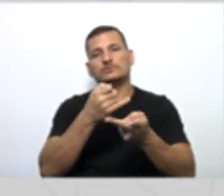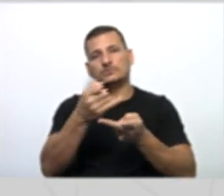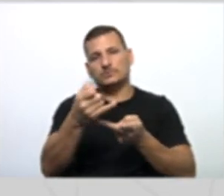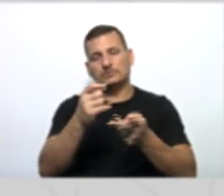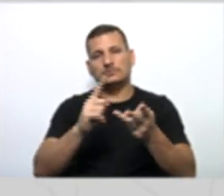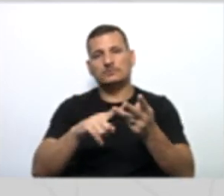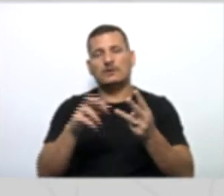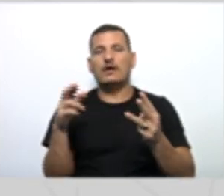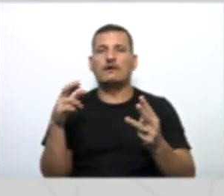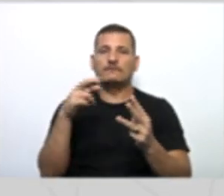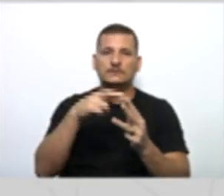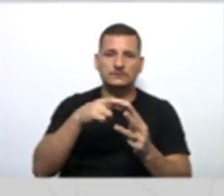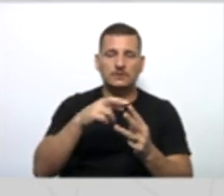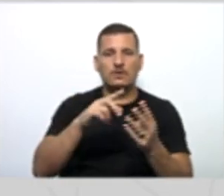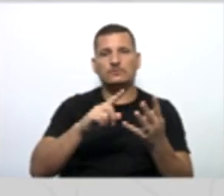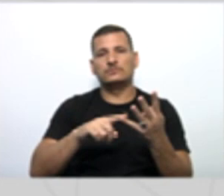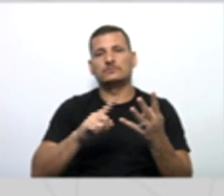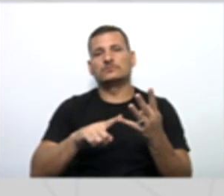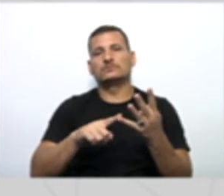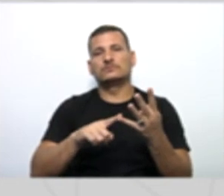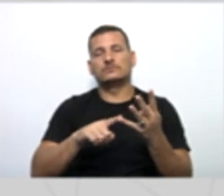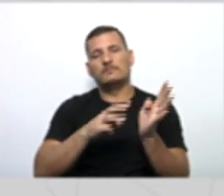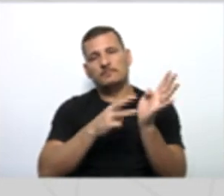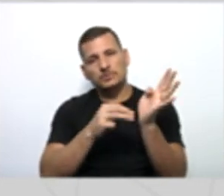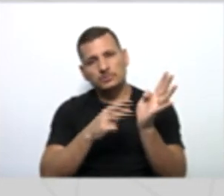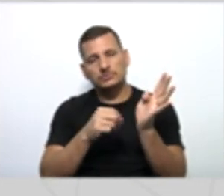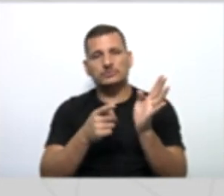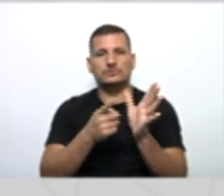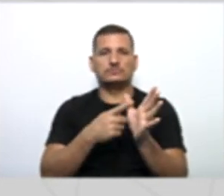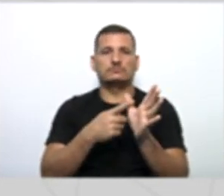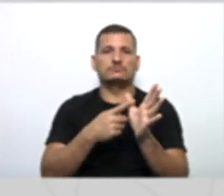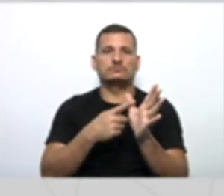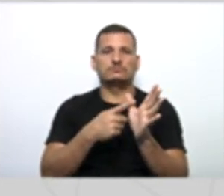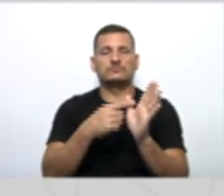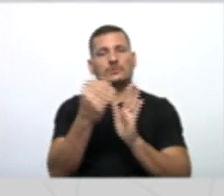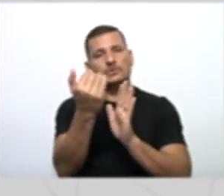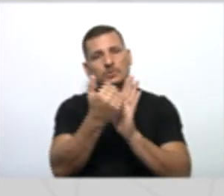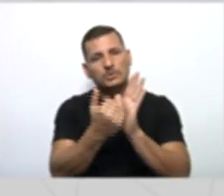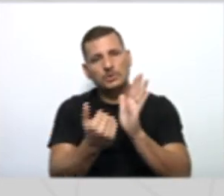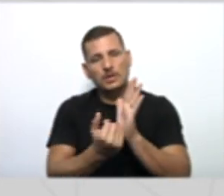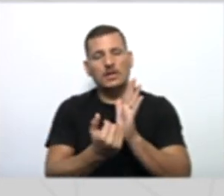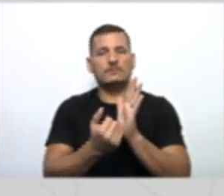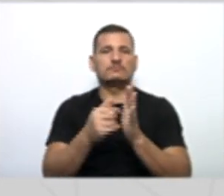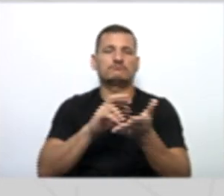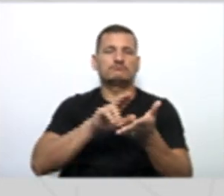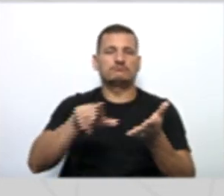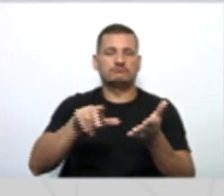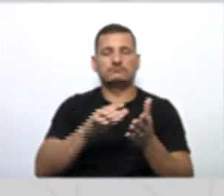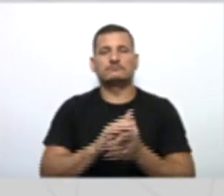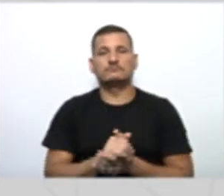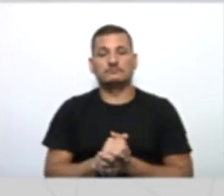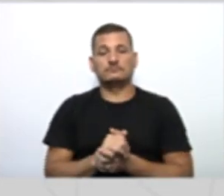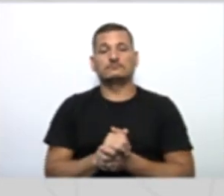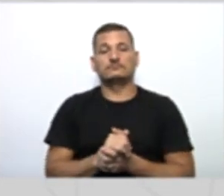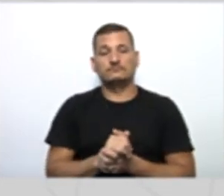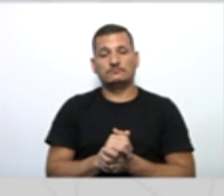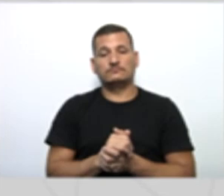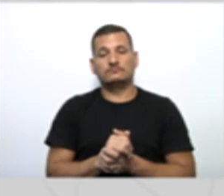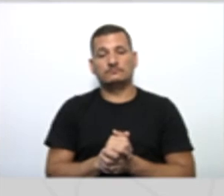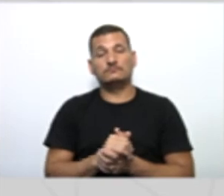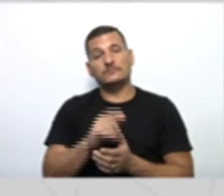referencial teórico, a metodologia, os recursos, o cronograma e as referências. Esses são